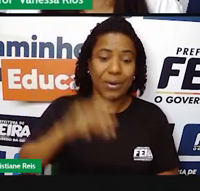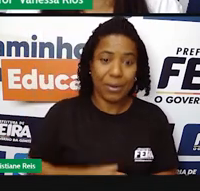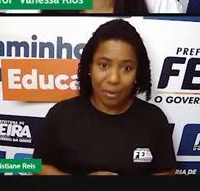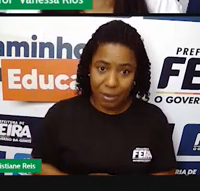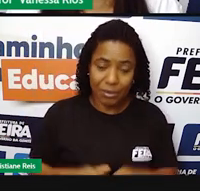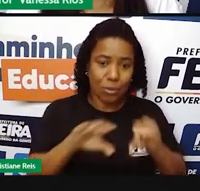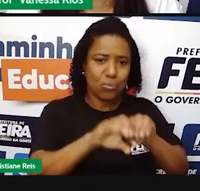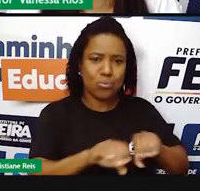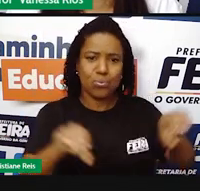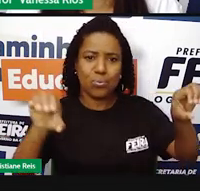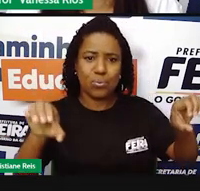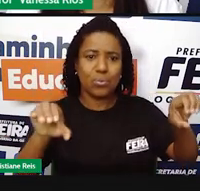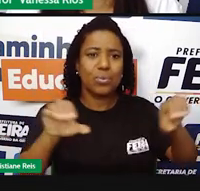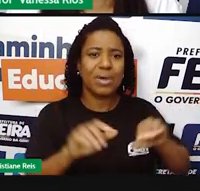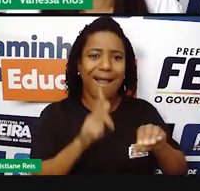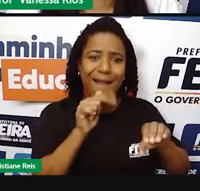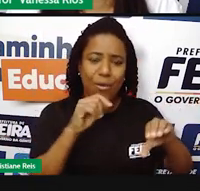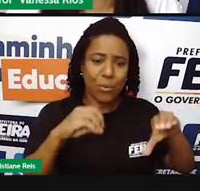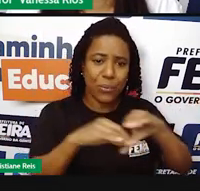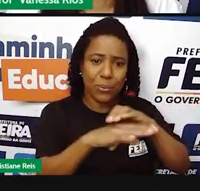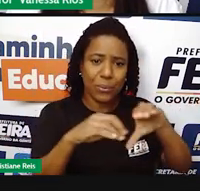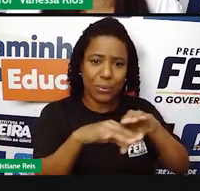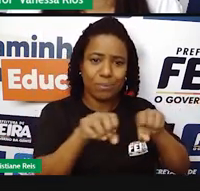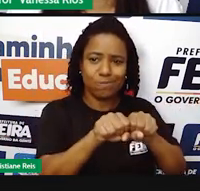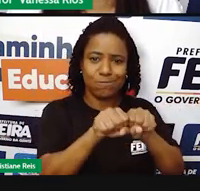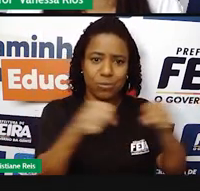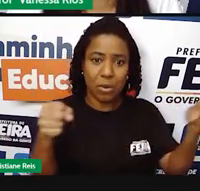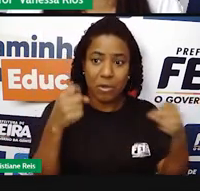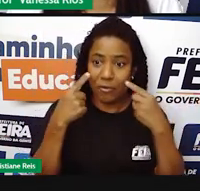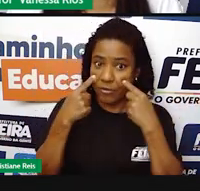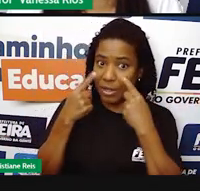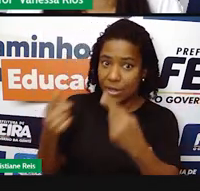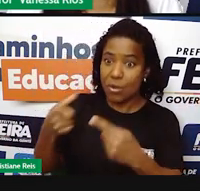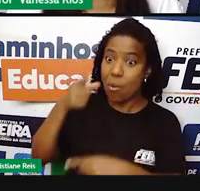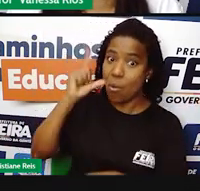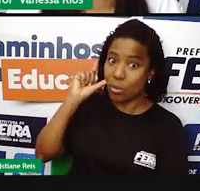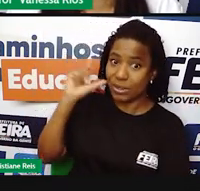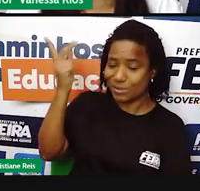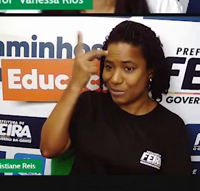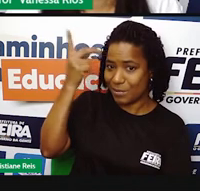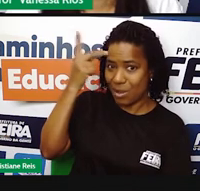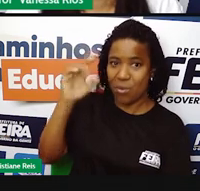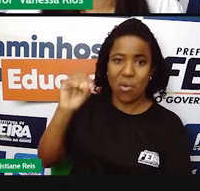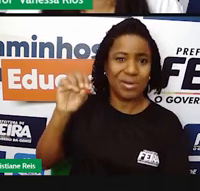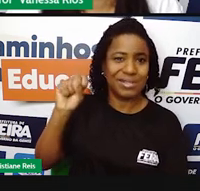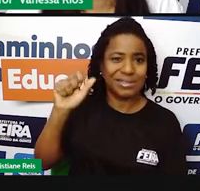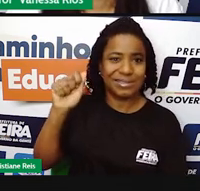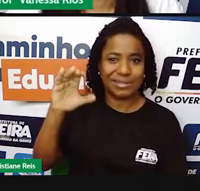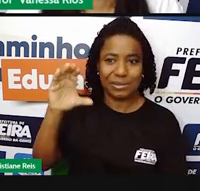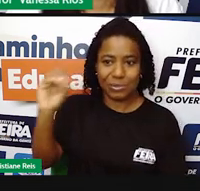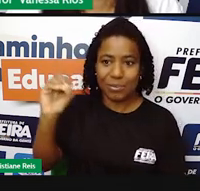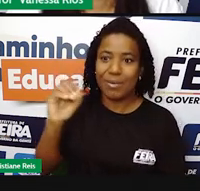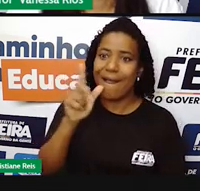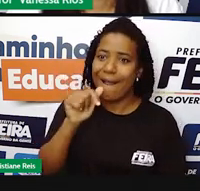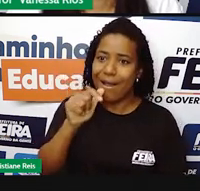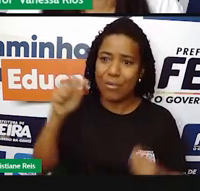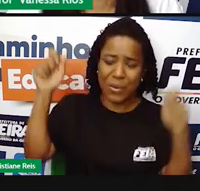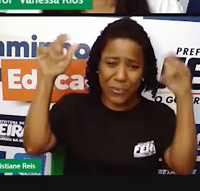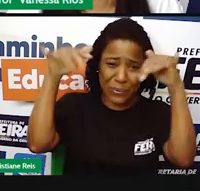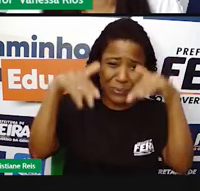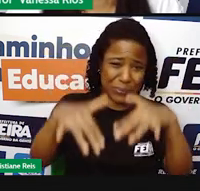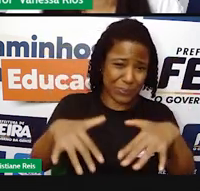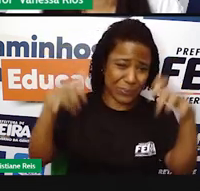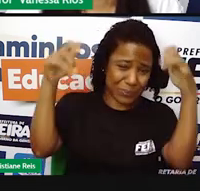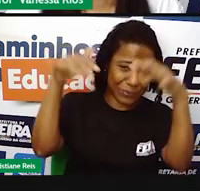se rompe, como aconteceu ontem à noite em Osasco, na Grande São Paulo. Dá uma olhada, ó. Jato de água era tão forte que ultrapassava o telhado da casa. Olha aí, ó.